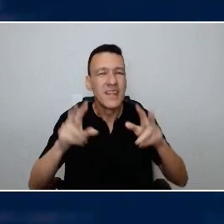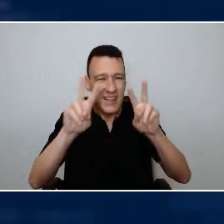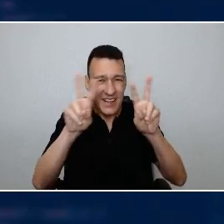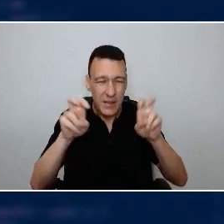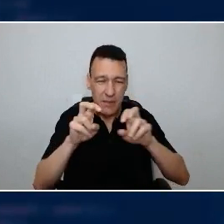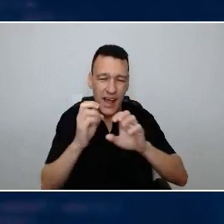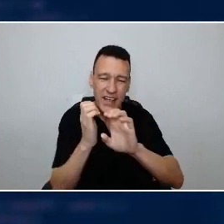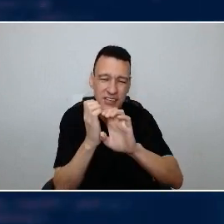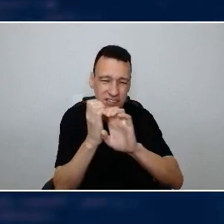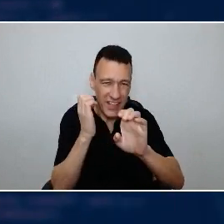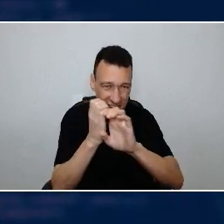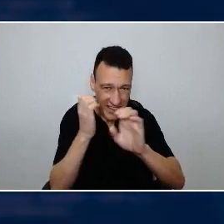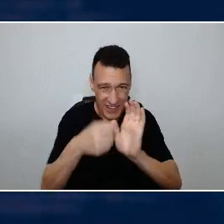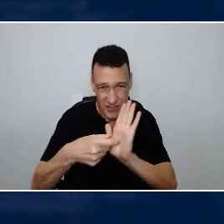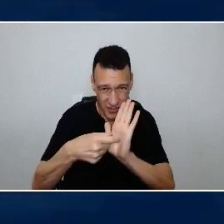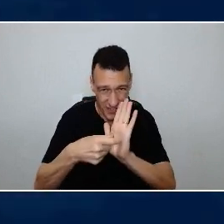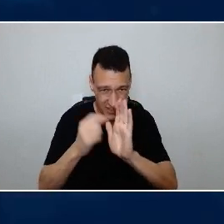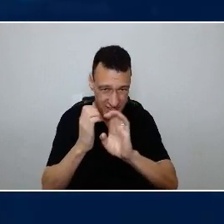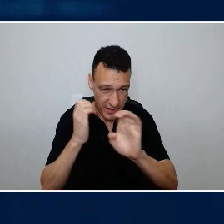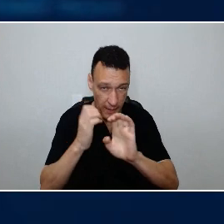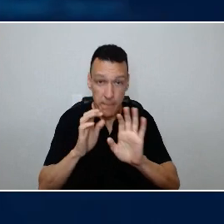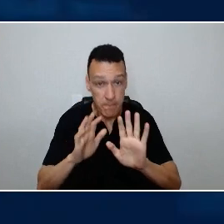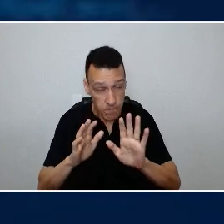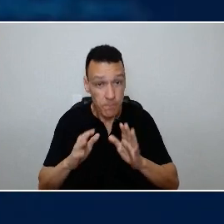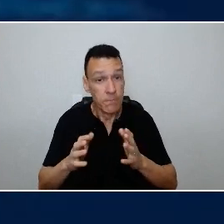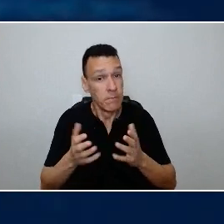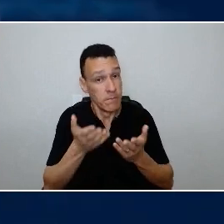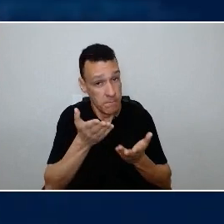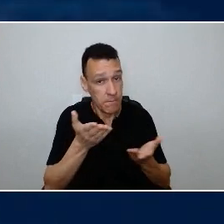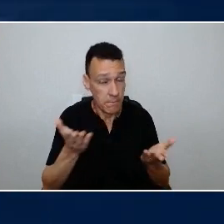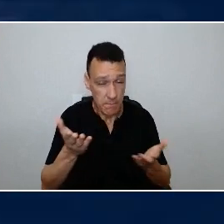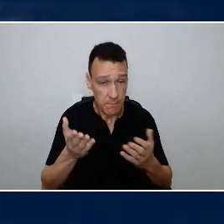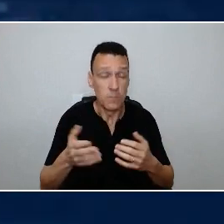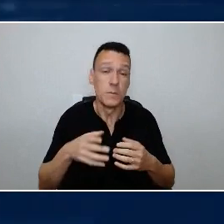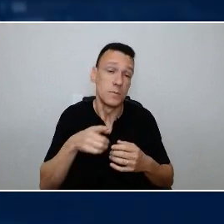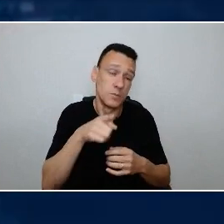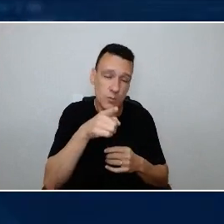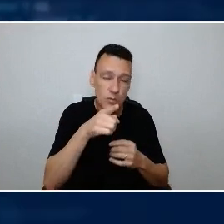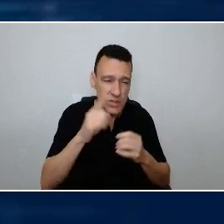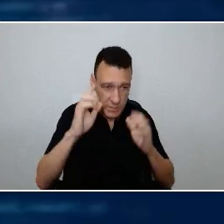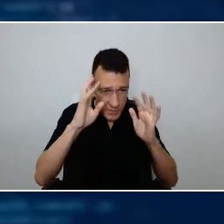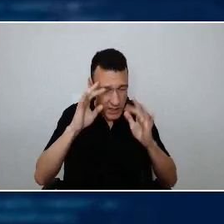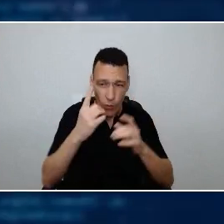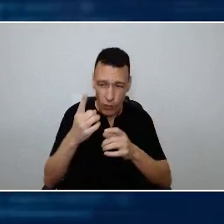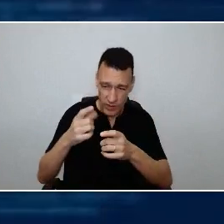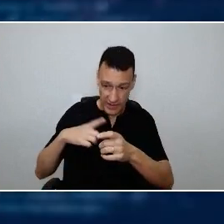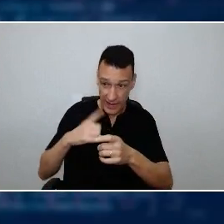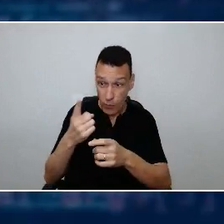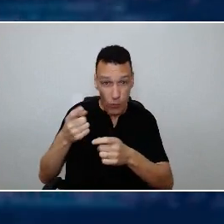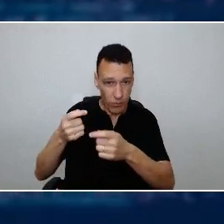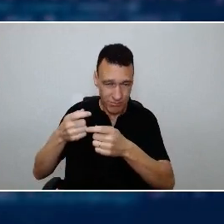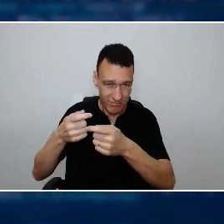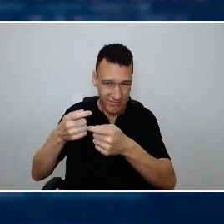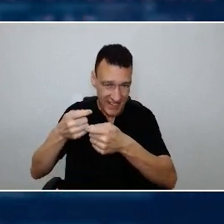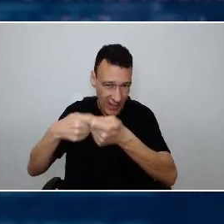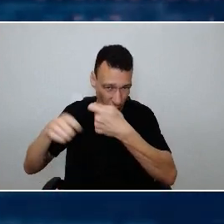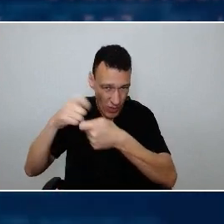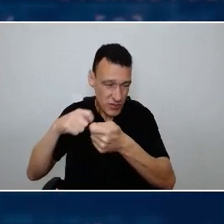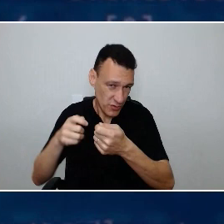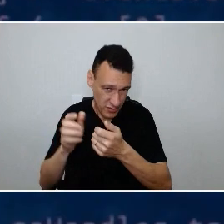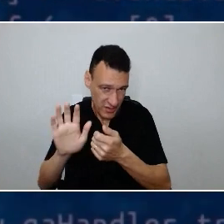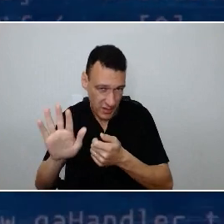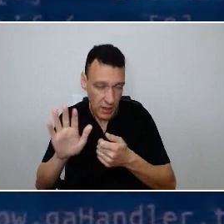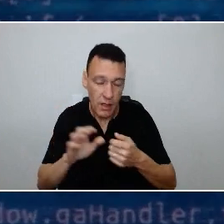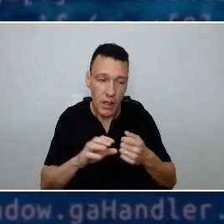Na minha percepção é sobre isso né sobre você viabilizar um negócio não adianta nada você desenhar uma solução linda e